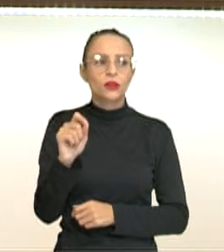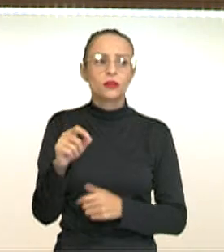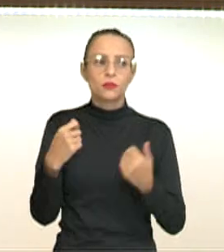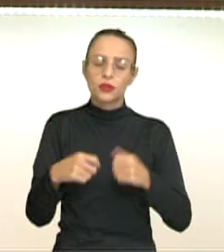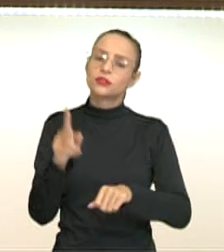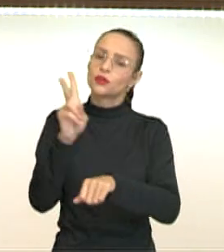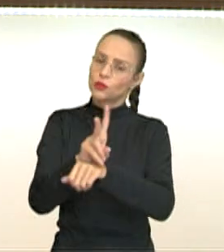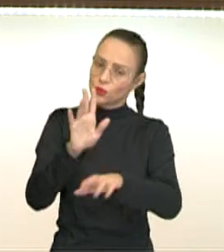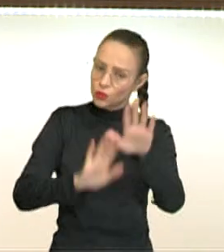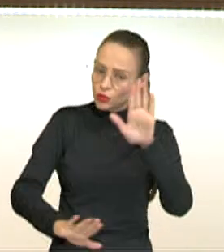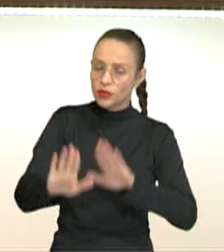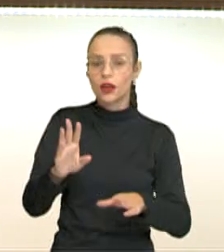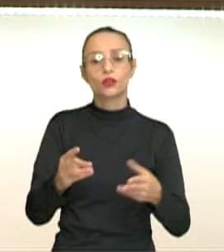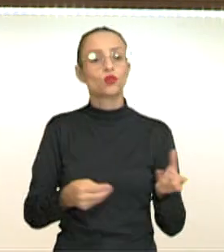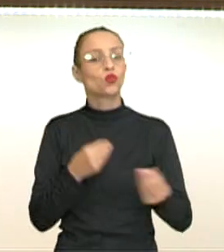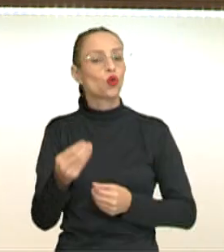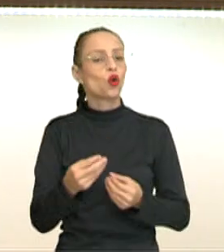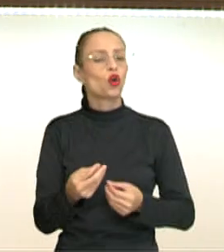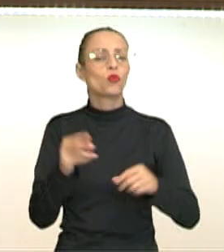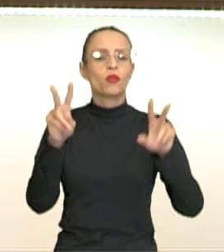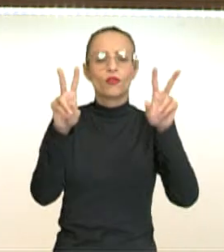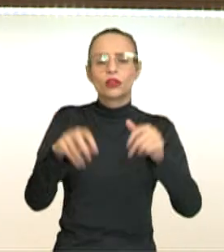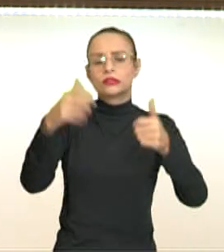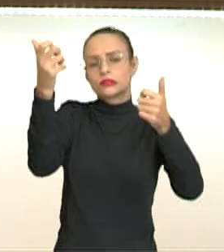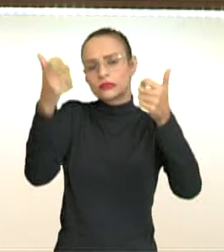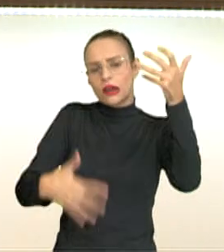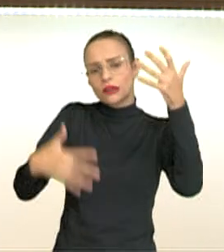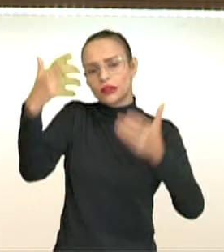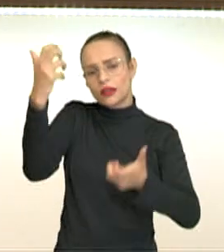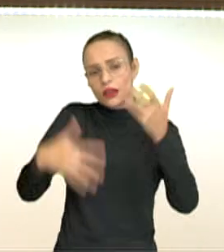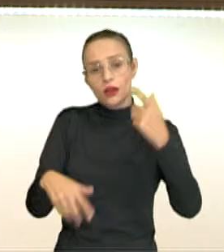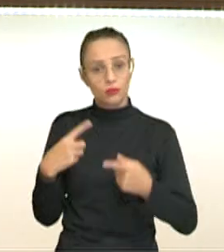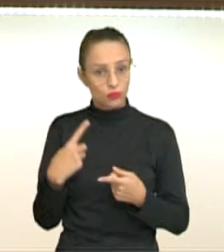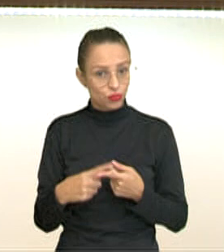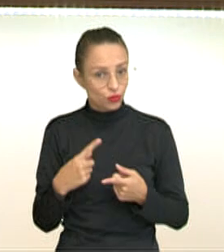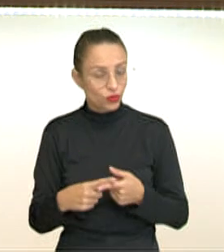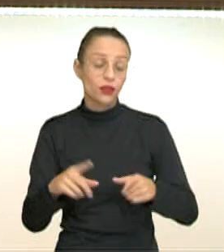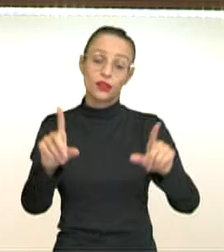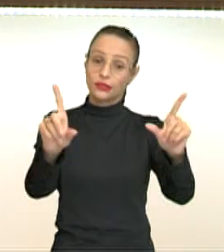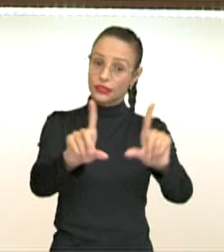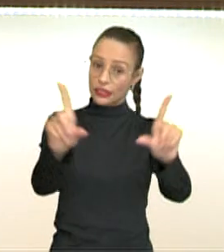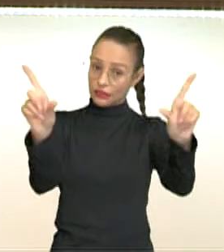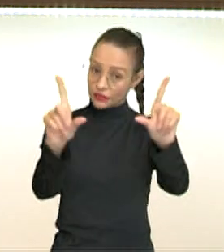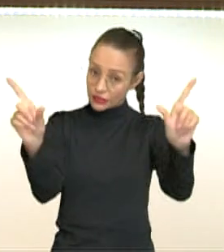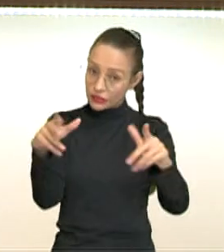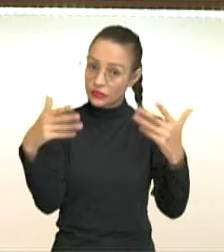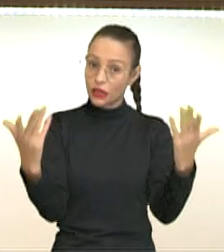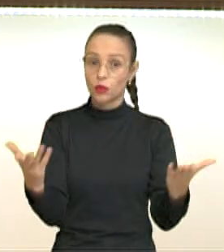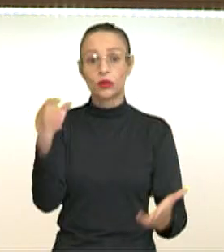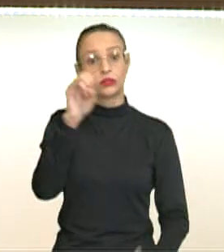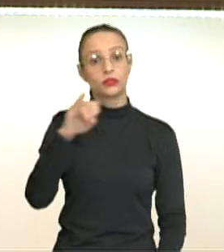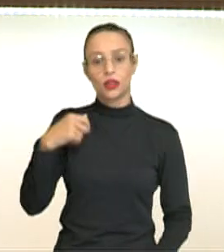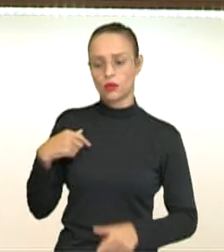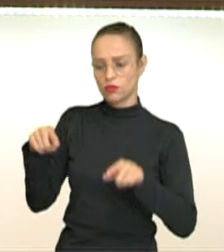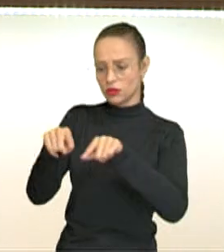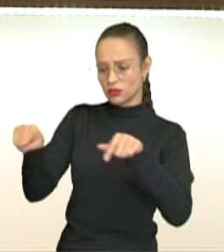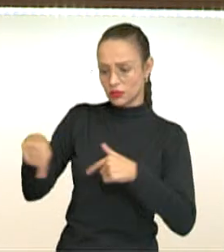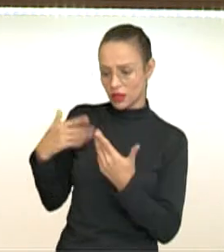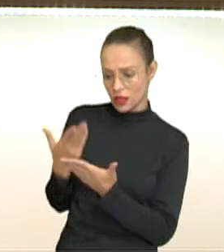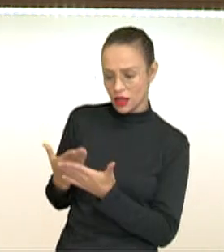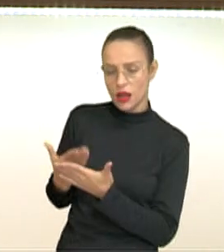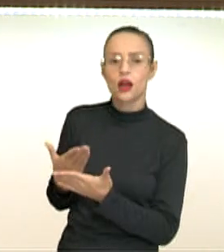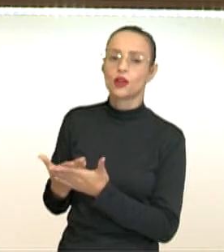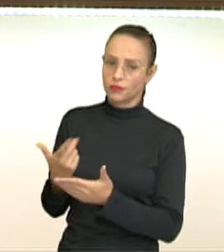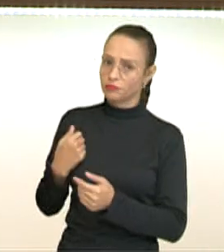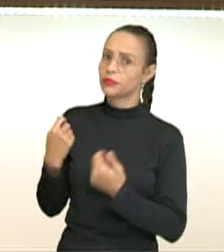certo cuidado de que maneira eu vou abordar esse tema, até porque estamos na televisão, mesmo se eu estivesse na sala de aula, há